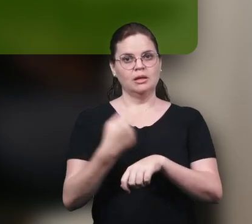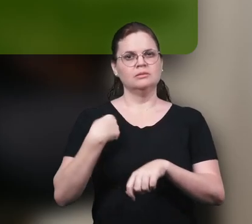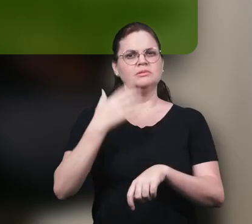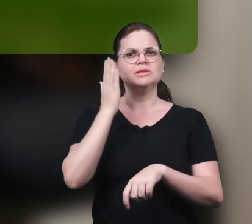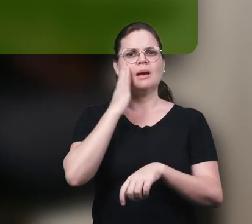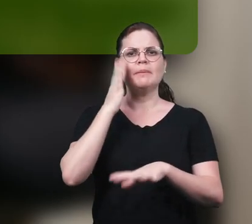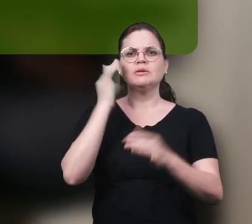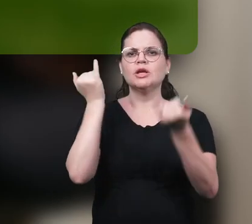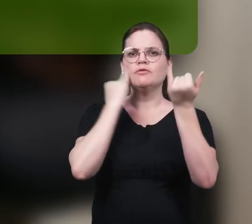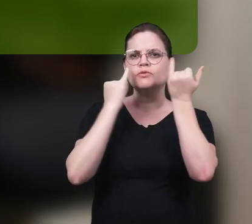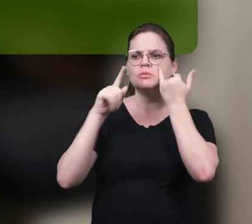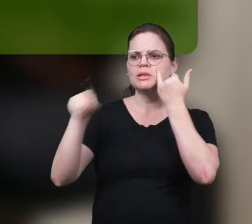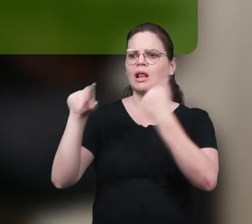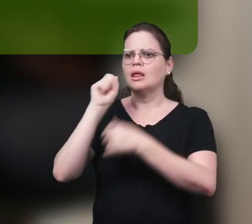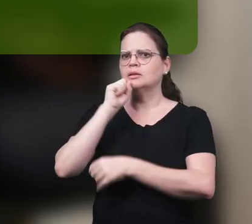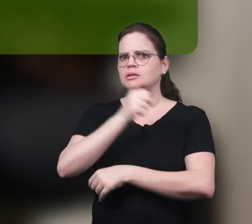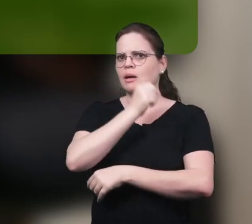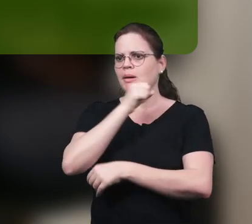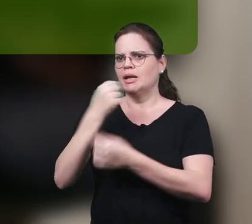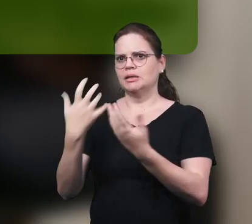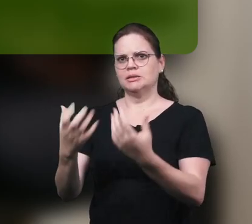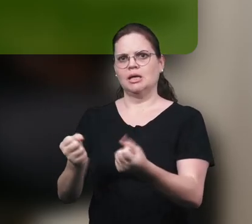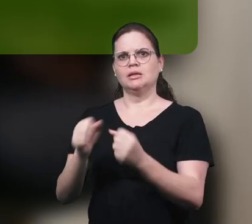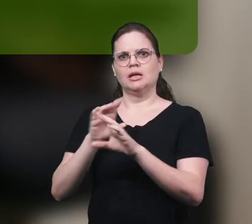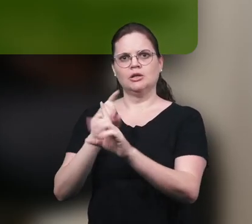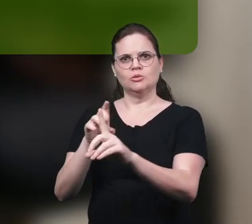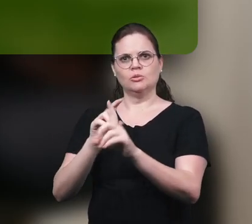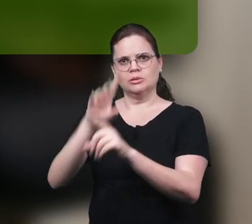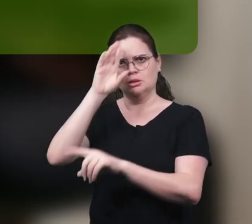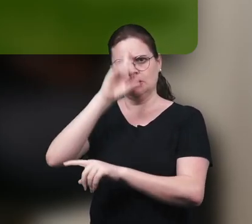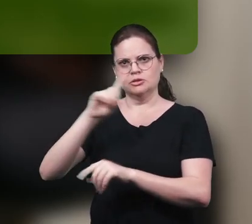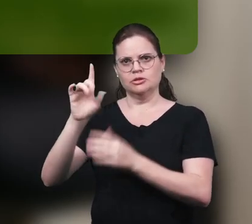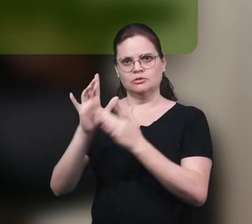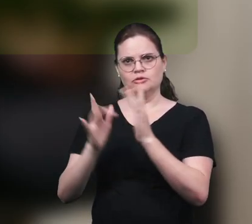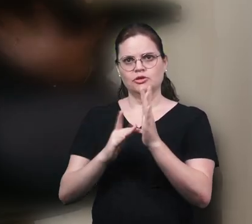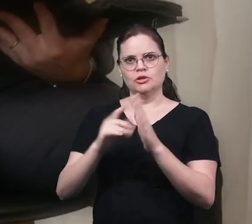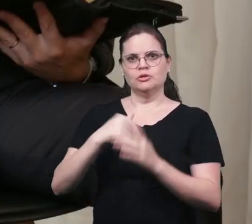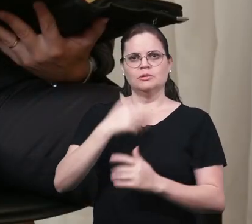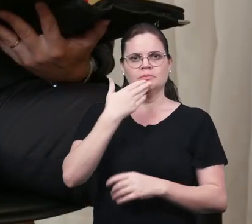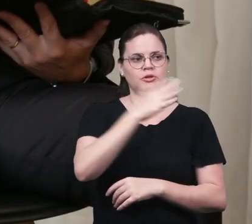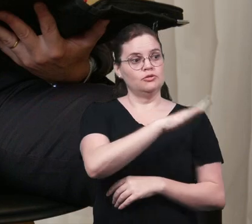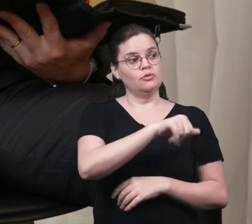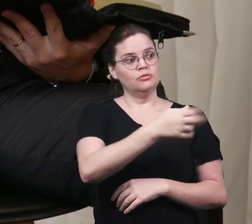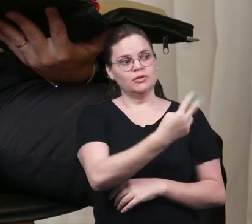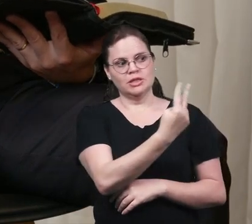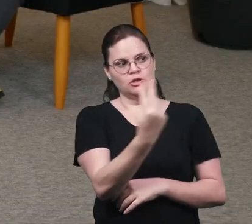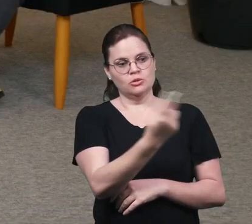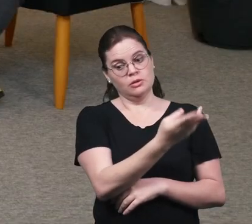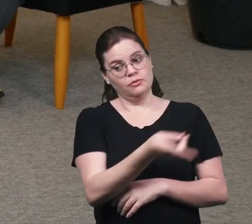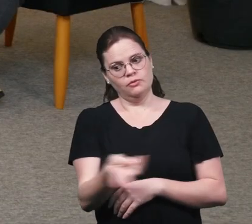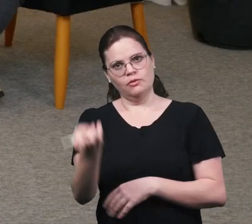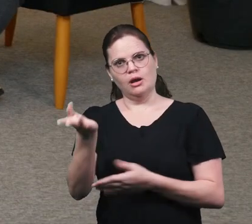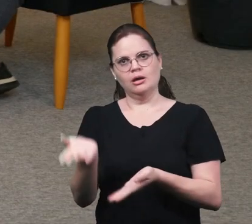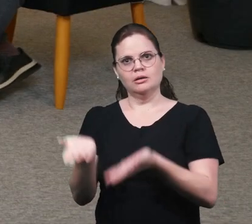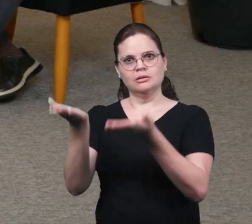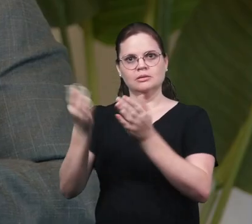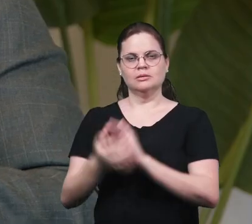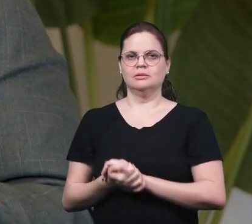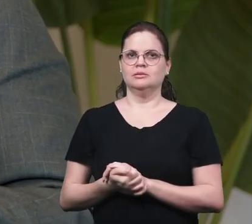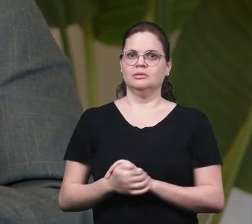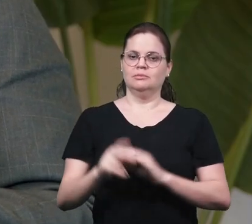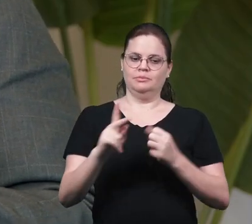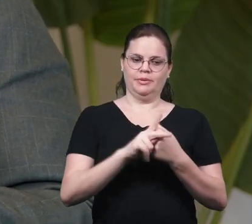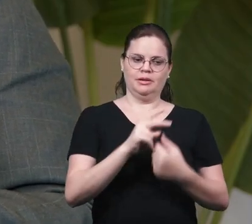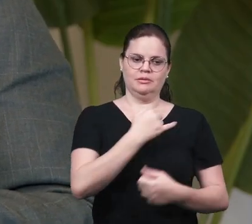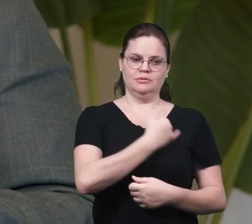ouvindo que Samaria recebera a palavra de Deus, enviaram para lá Pedro e João. Pedro e João.